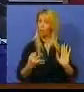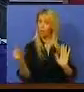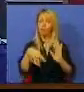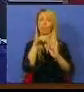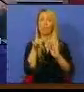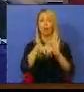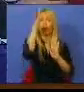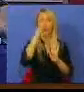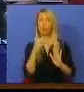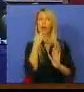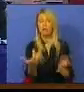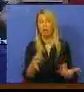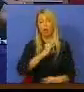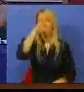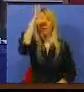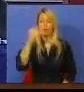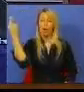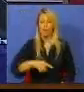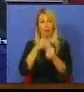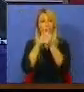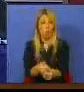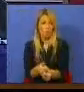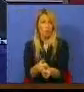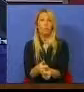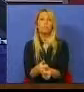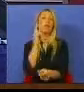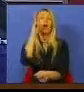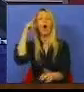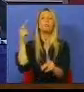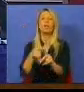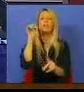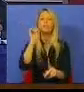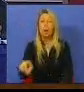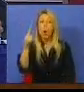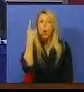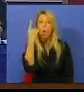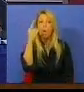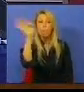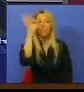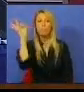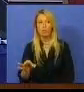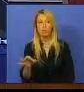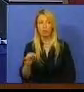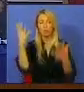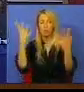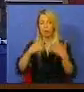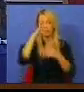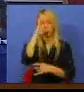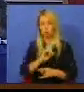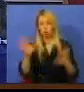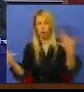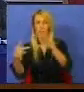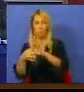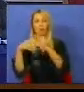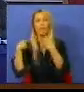governo, que o Sr. Ministro está obrigado a cumprir, que a meta era 1% do orçamento do Estado afeta à despesa